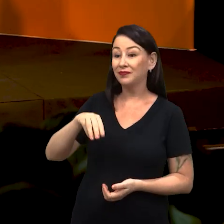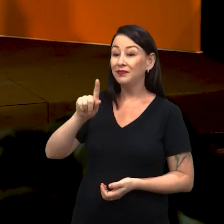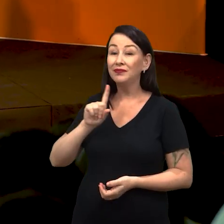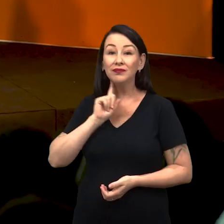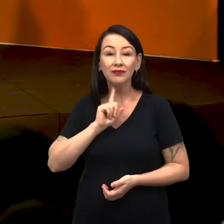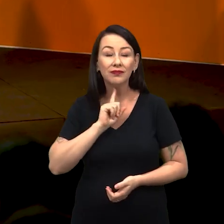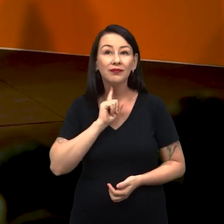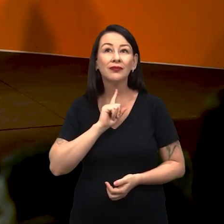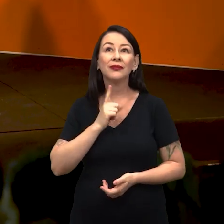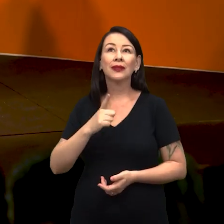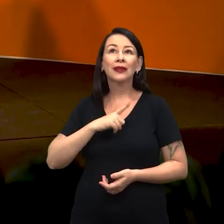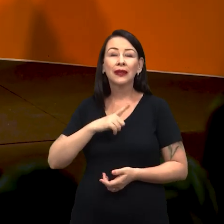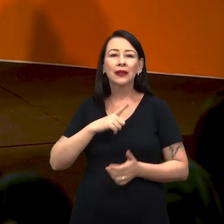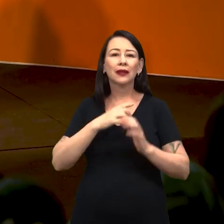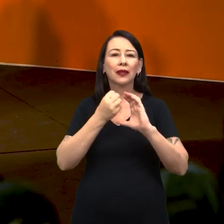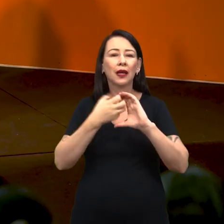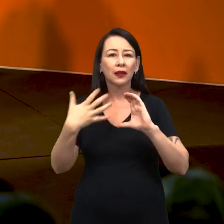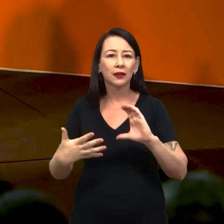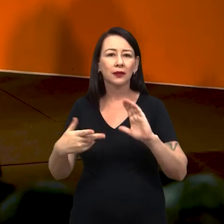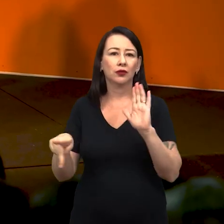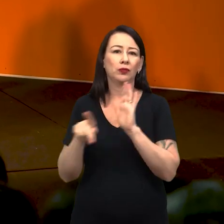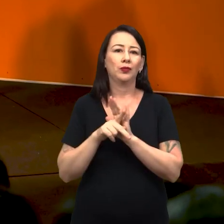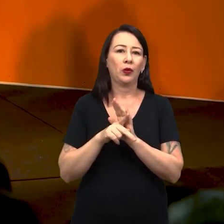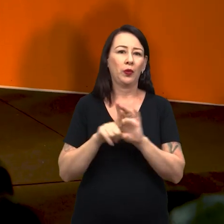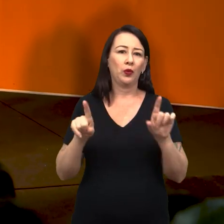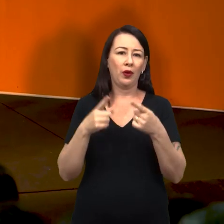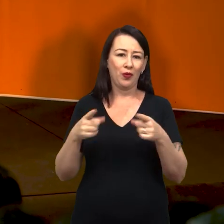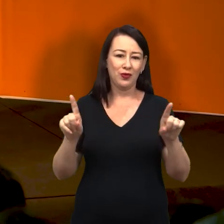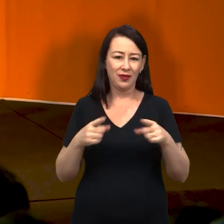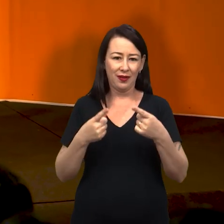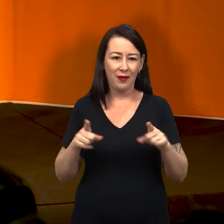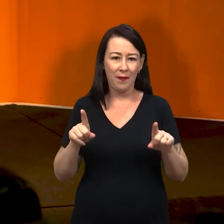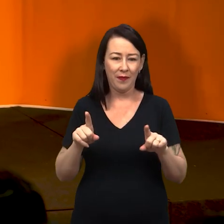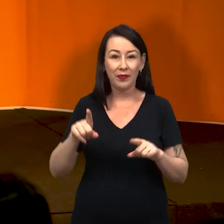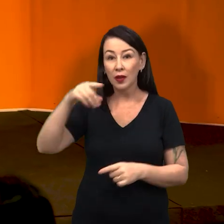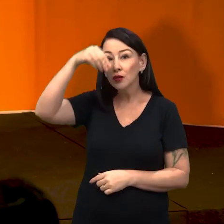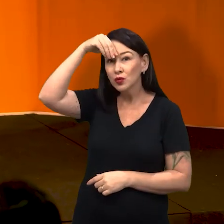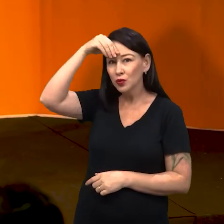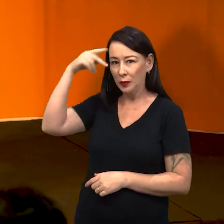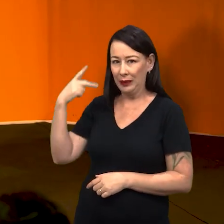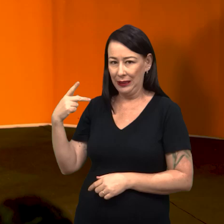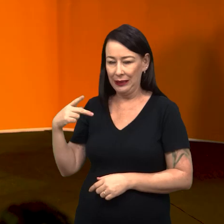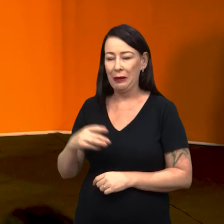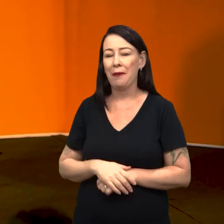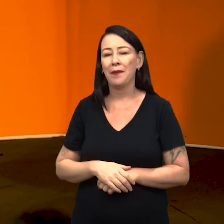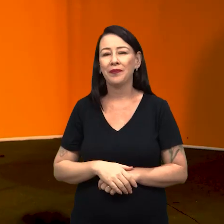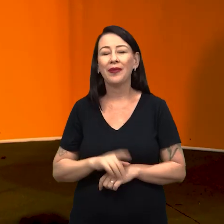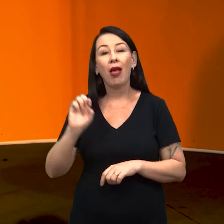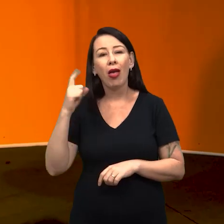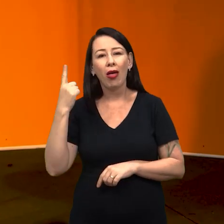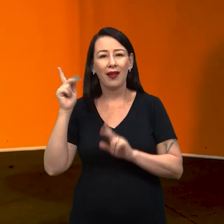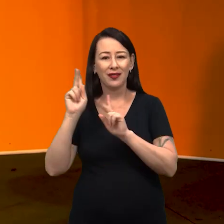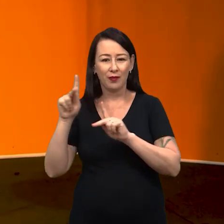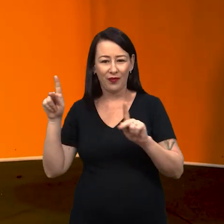E Minas traz, né, particularidade na sua música. Minha sobrinha teve uma